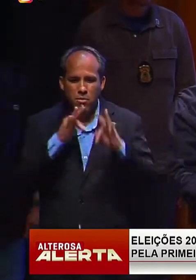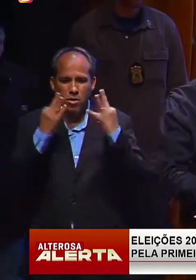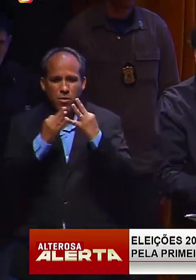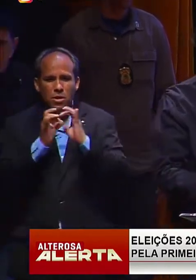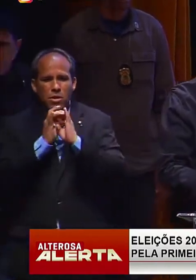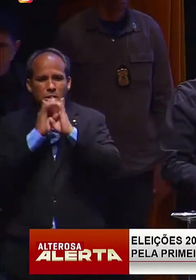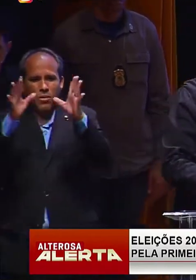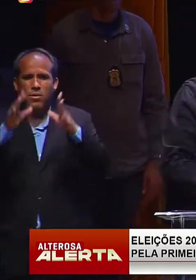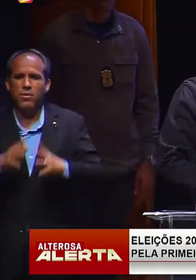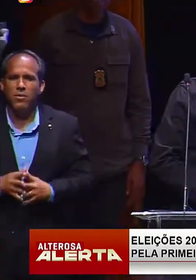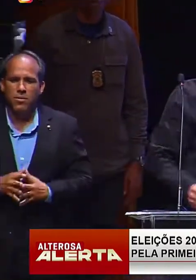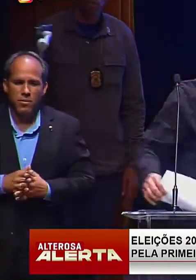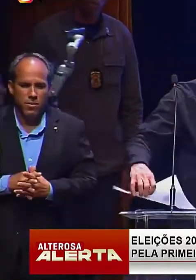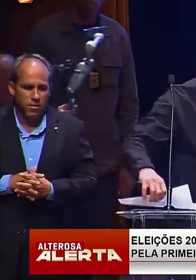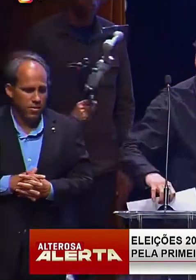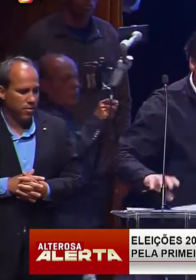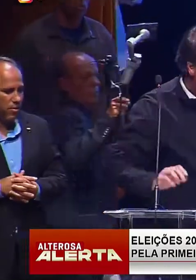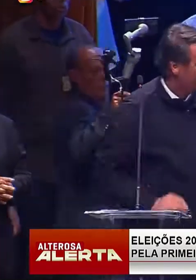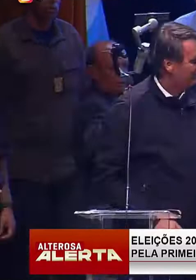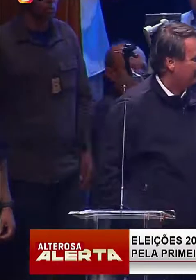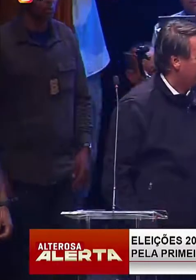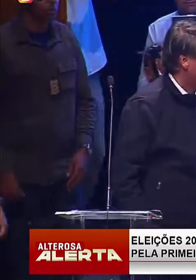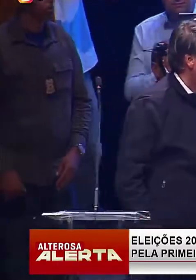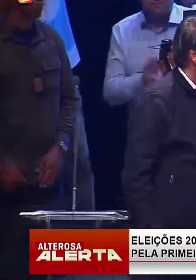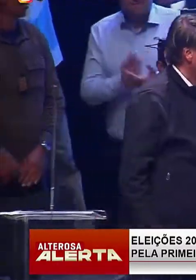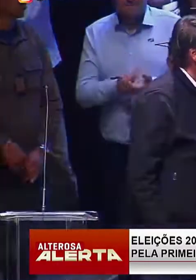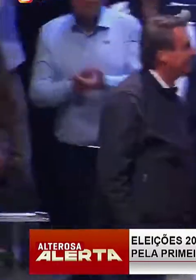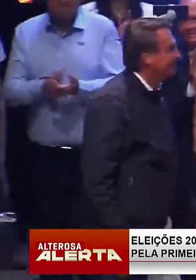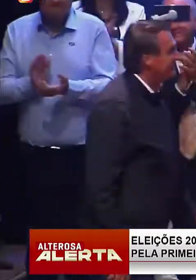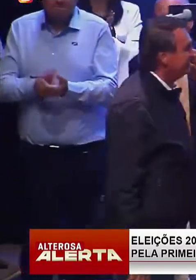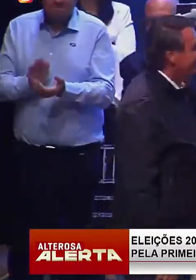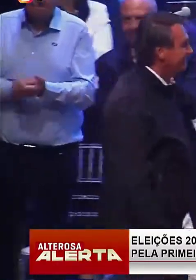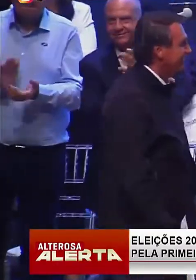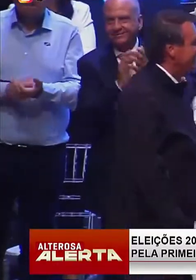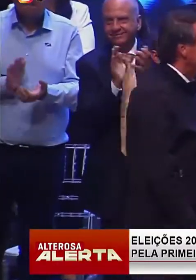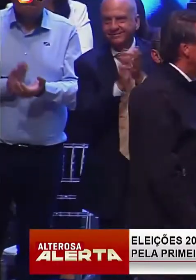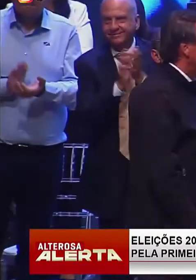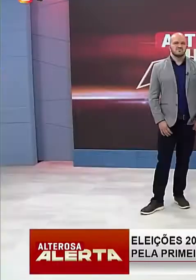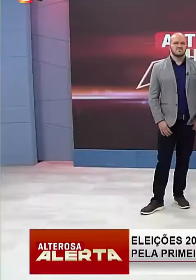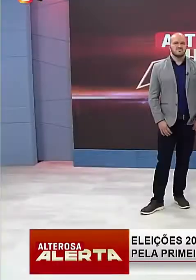visitar o estado mais 3 vezes até o dia 30 de outubro, data do segundo turno.